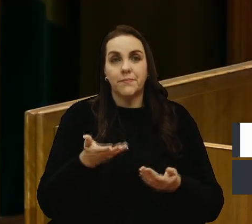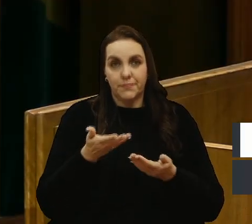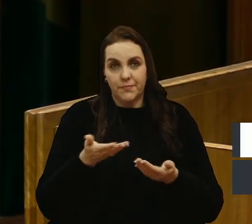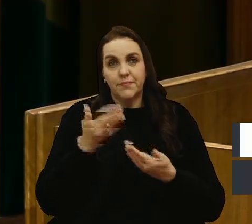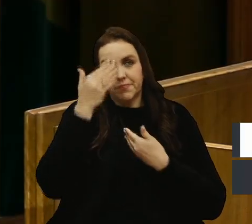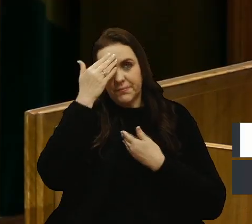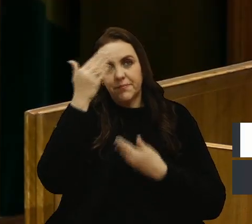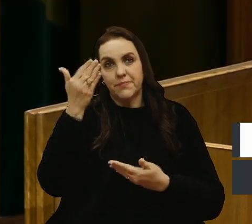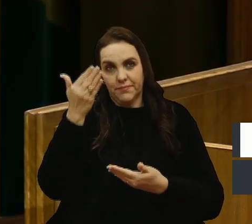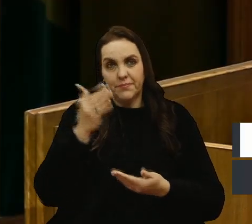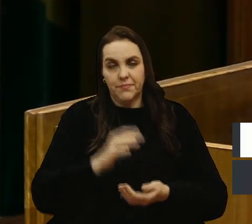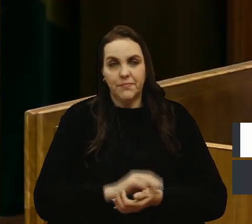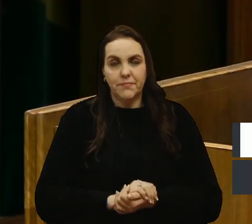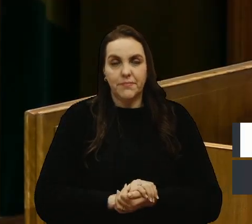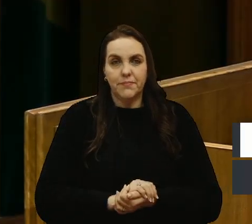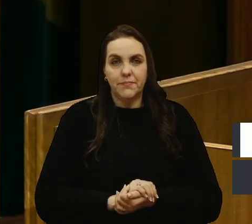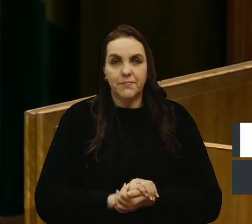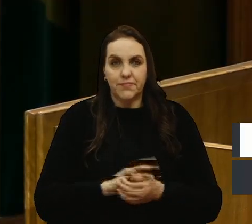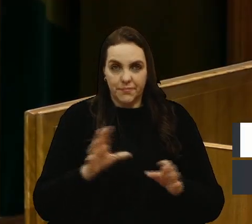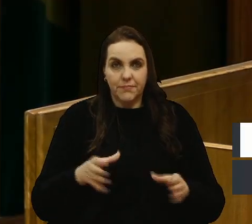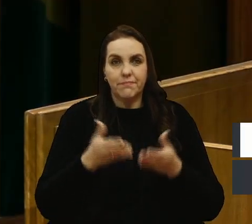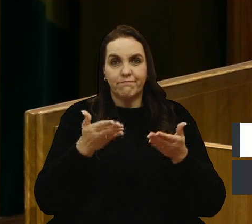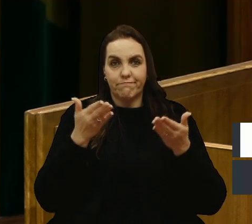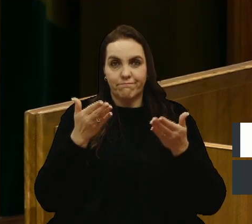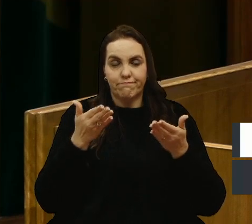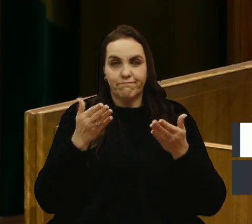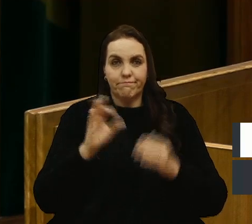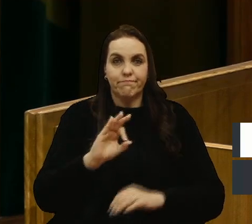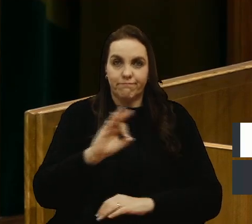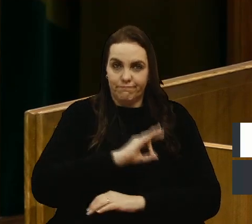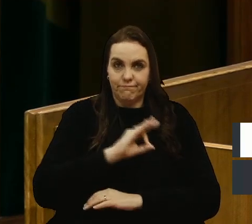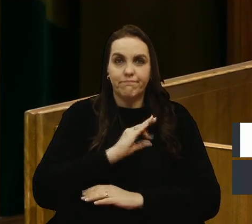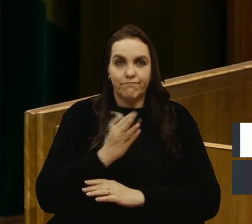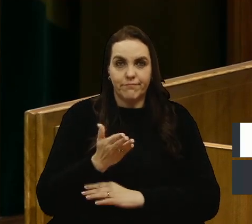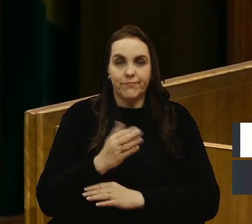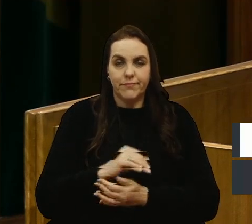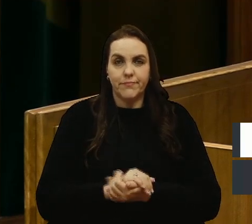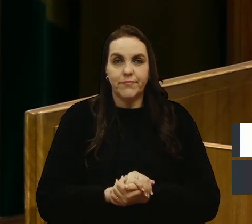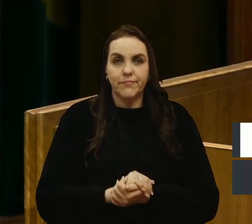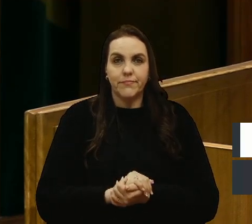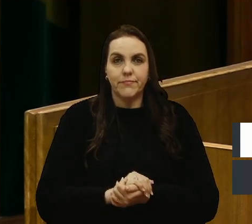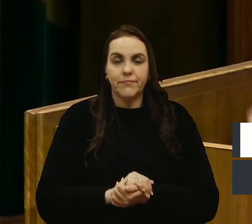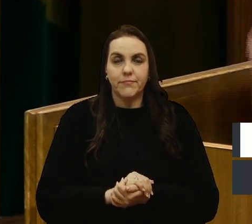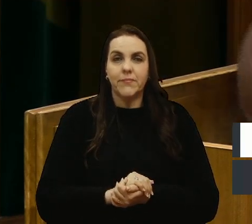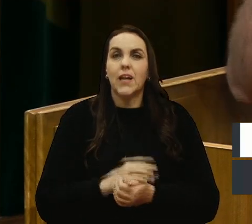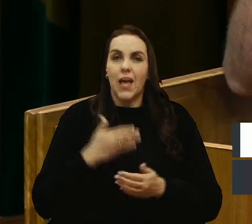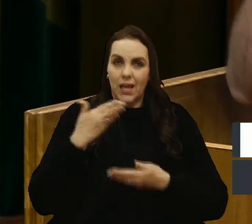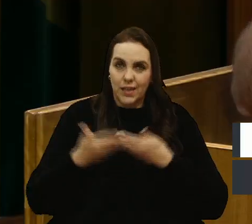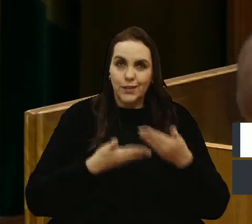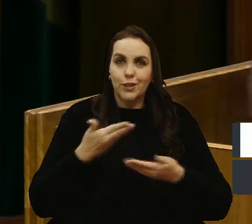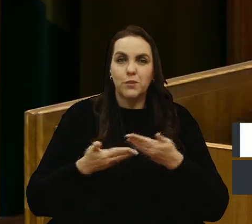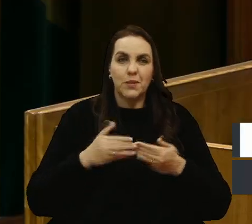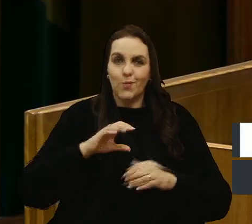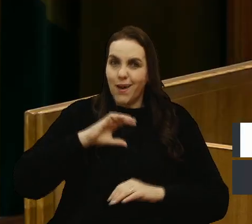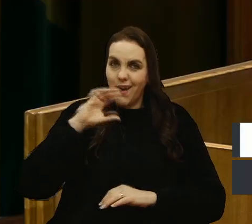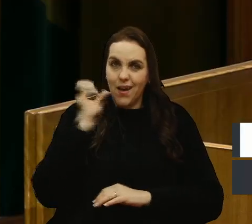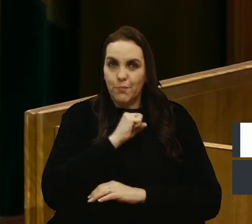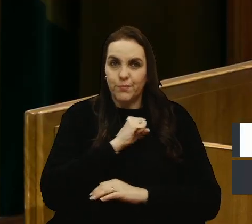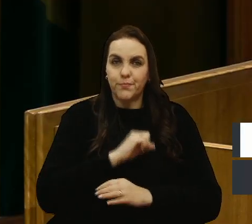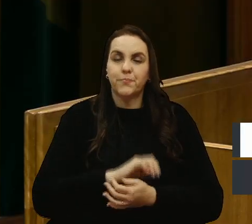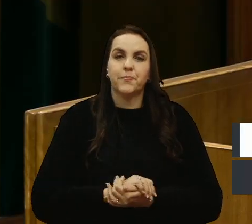um agradecimento à nossa grandiosa Brigada Militar pelo atendimento rápido,